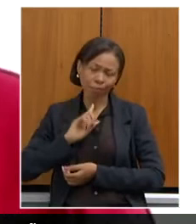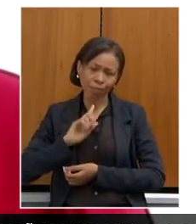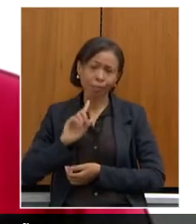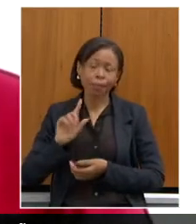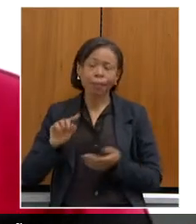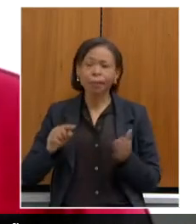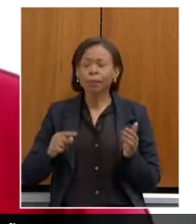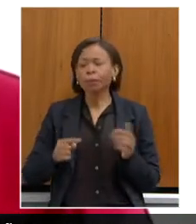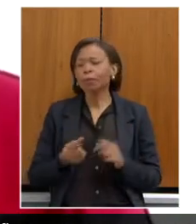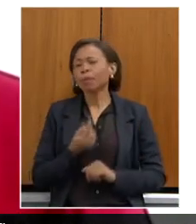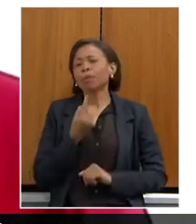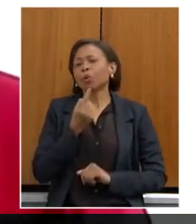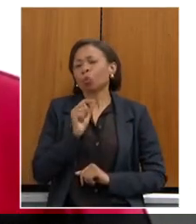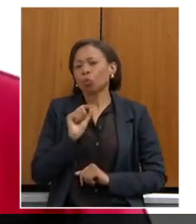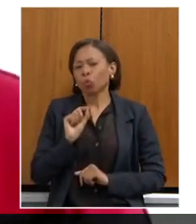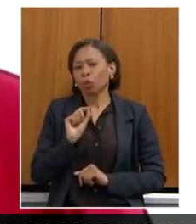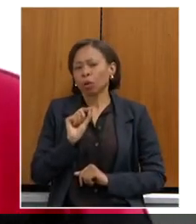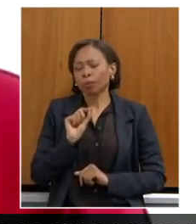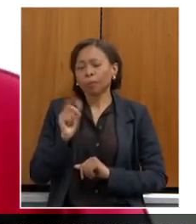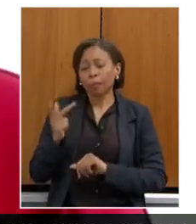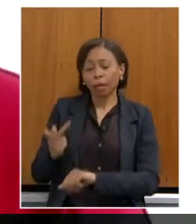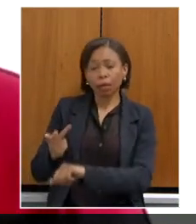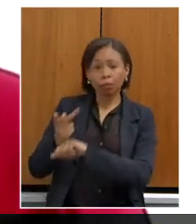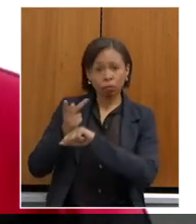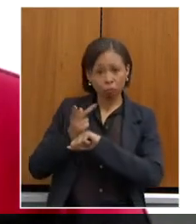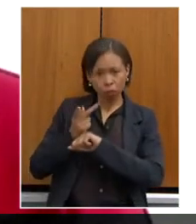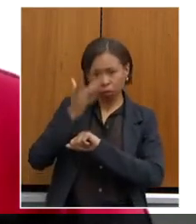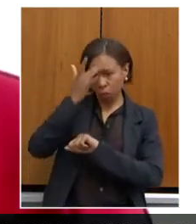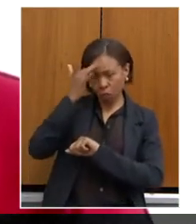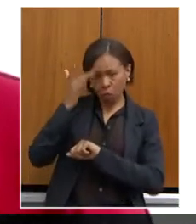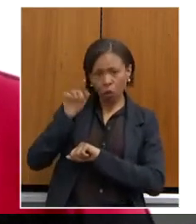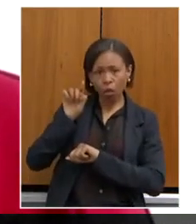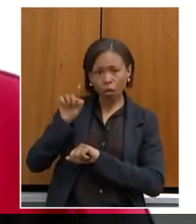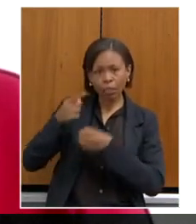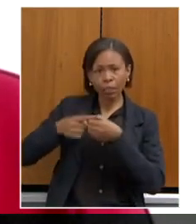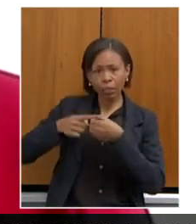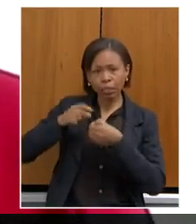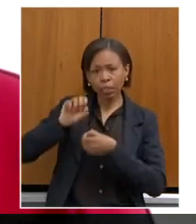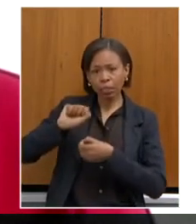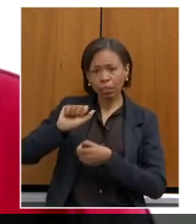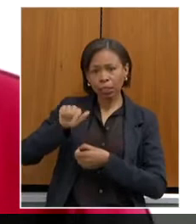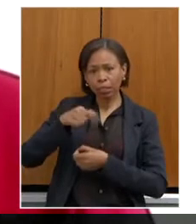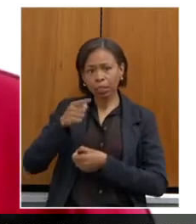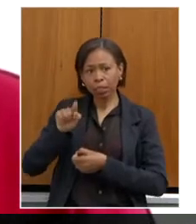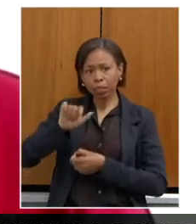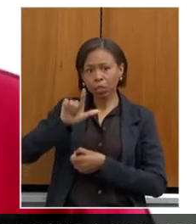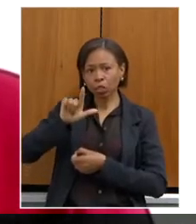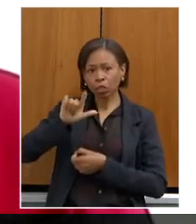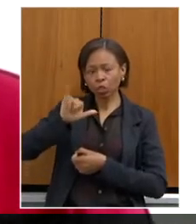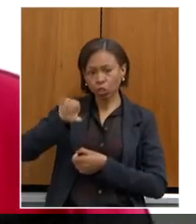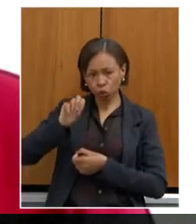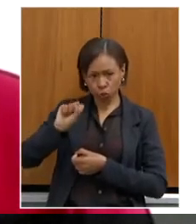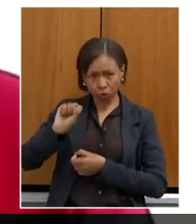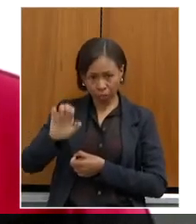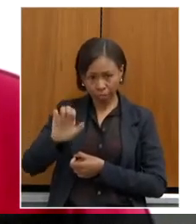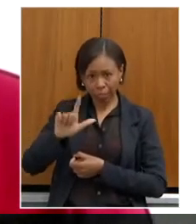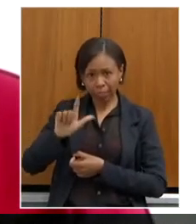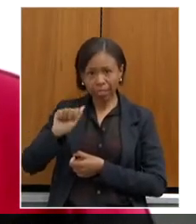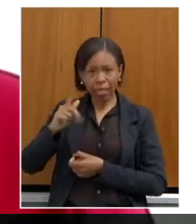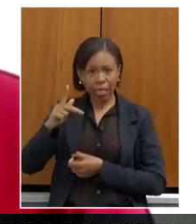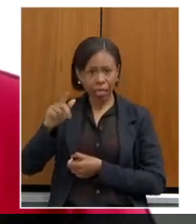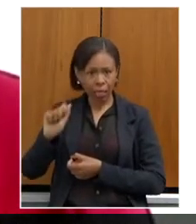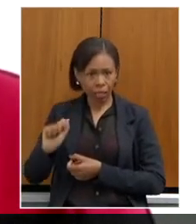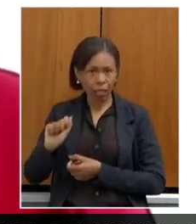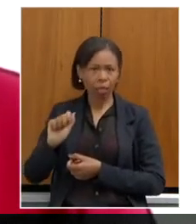fui procurado pelo pessoal da cidade de São José da Lapa essas cidades todas ali de São José da Lapa